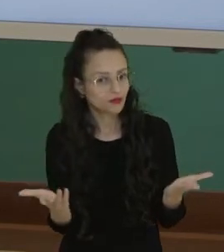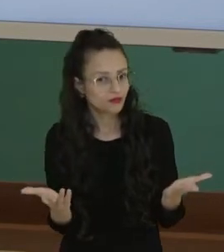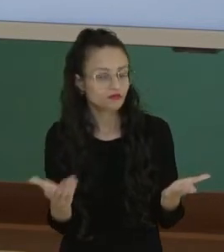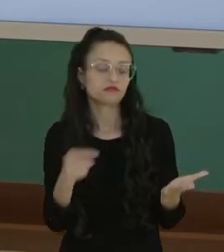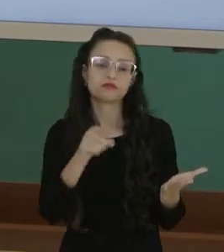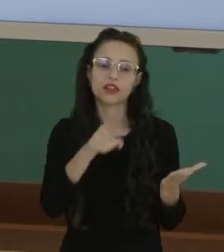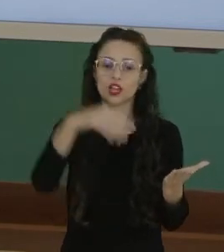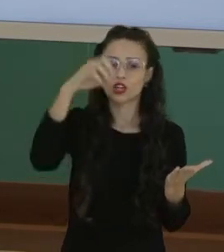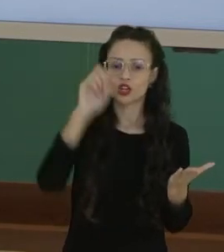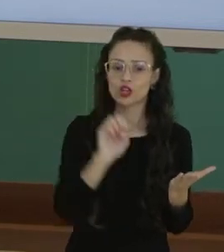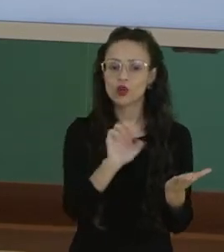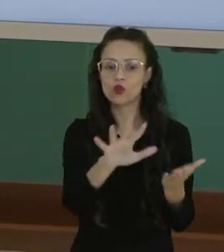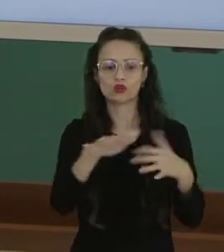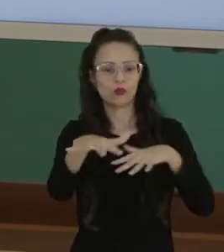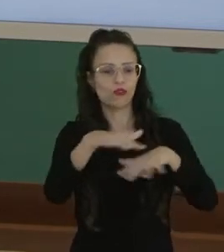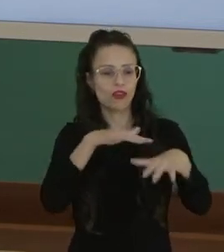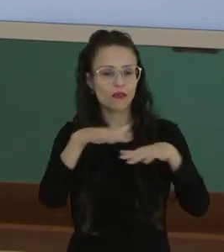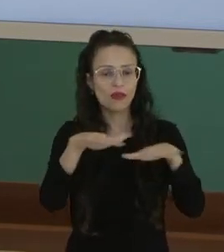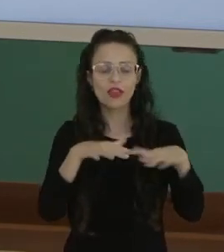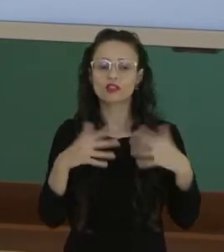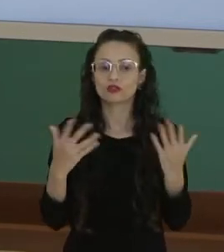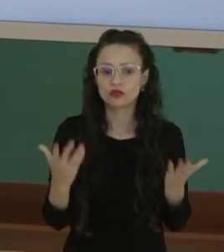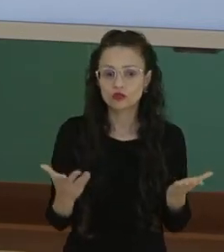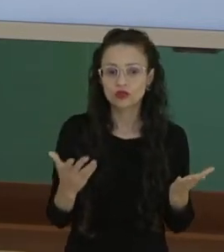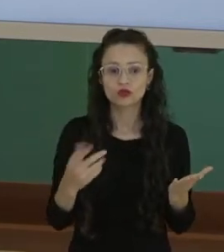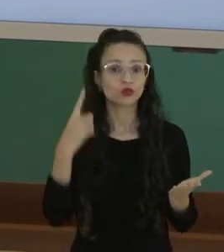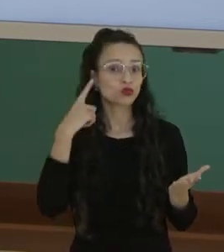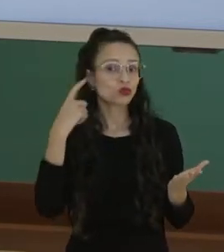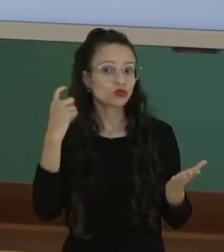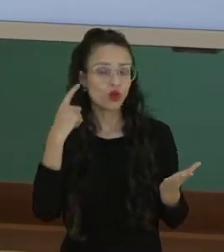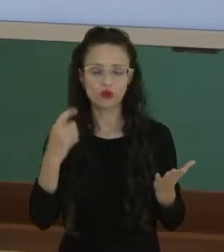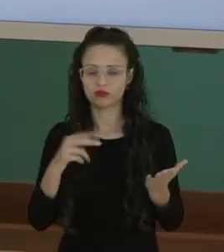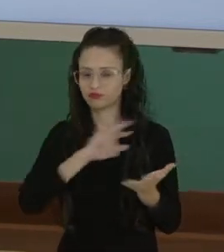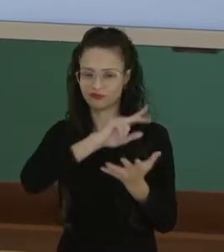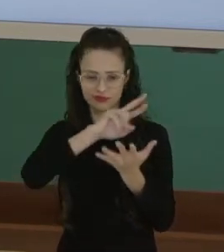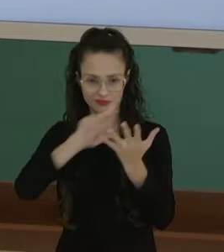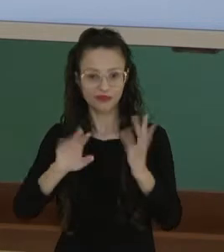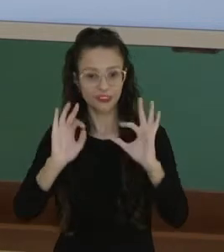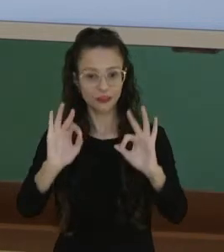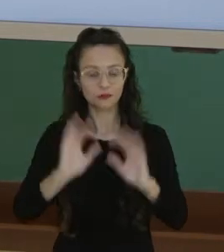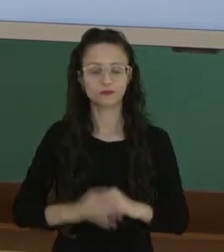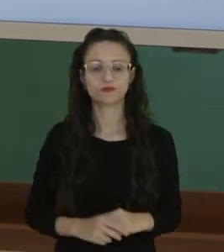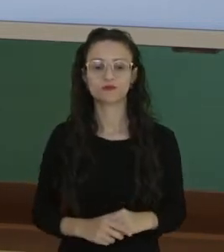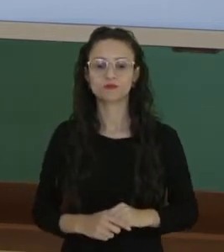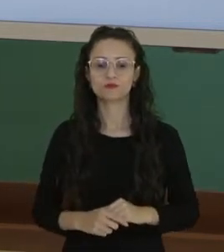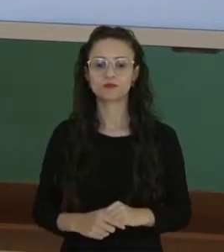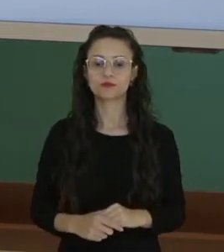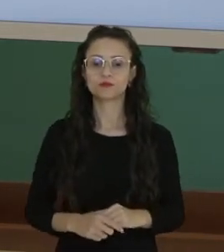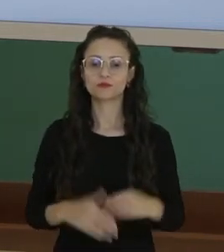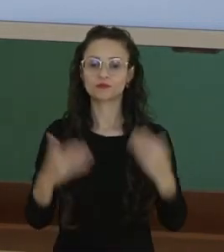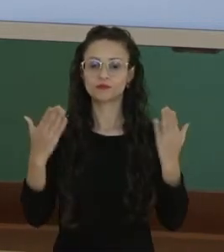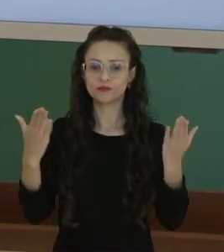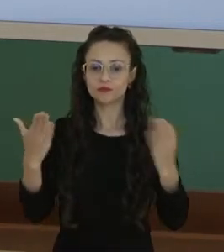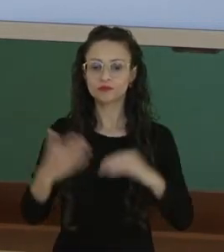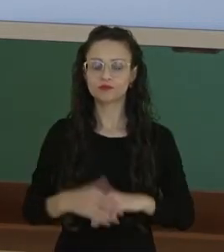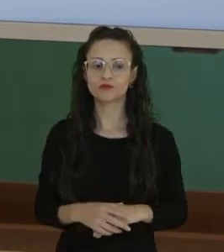seja em luz, movimento, som e tudo mais. Certo? Bem,